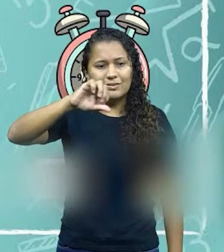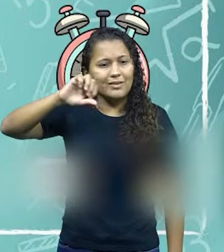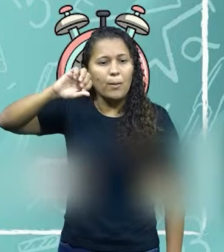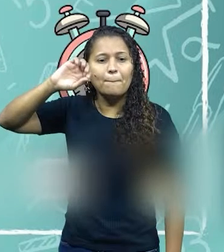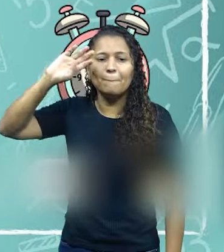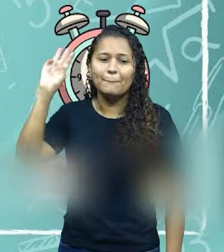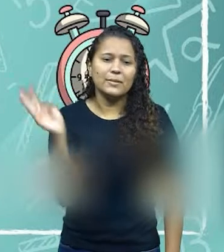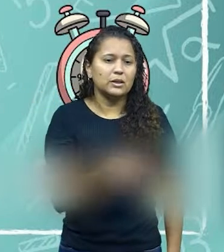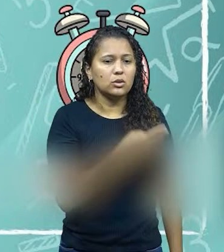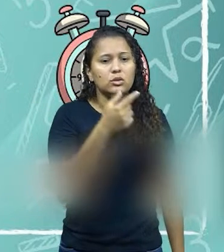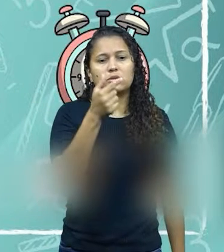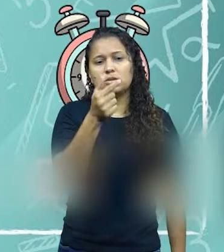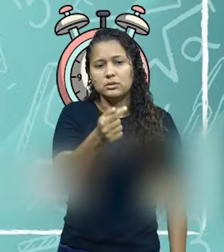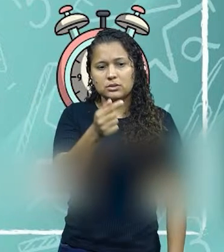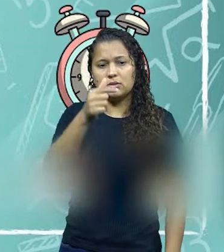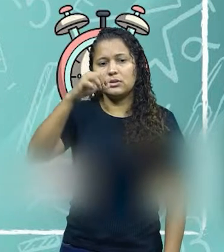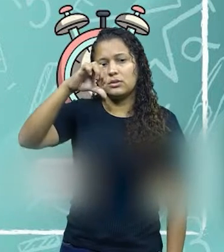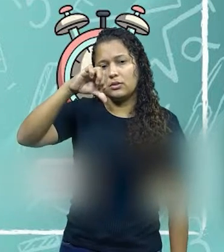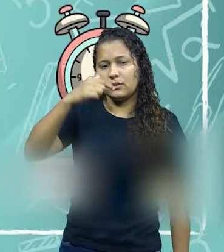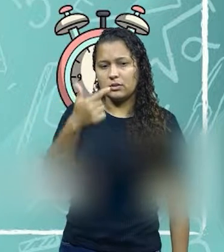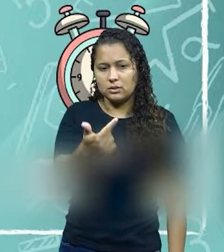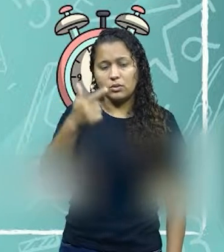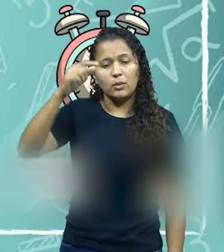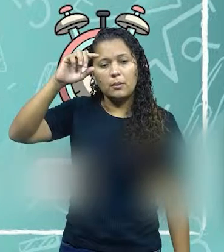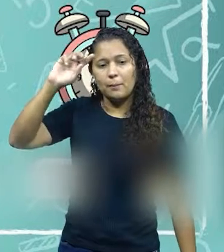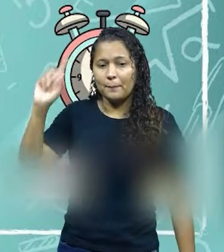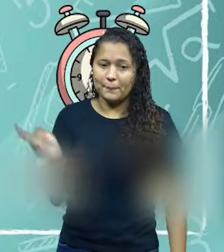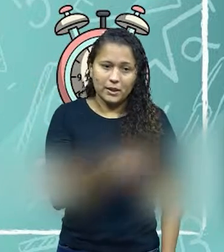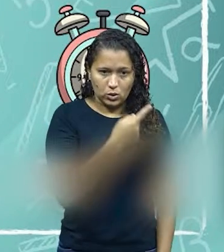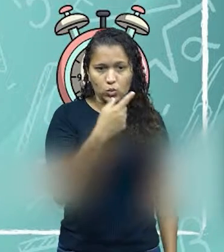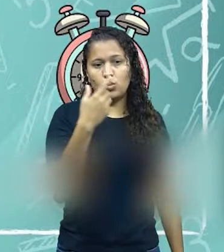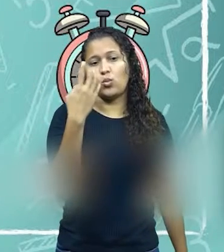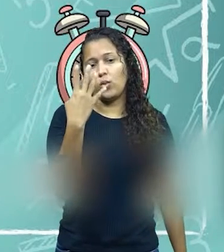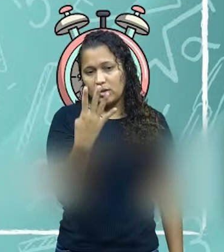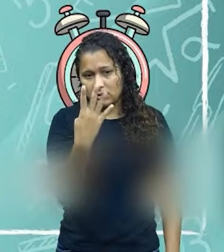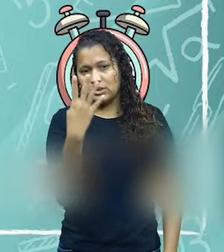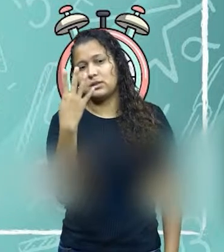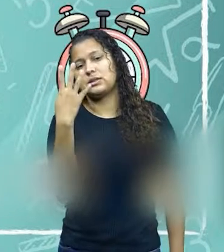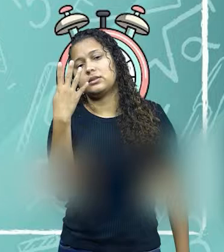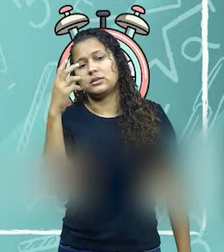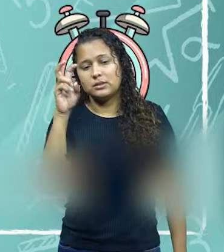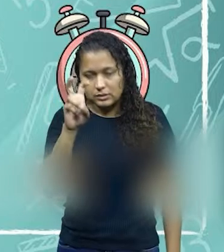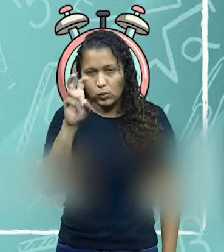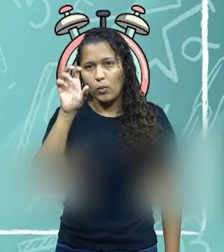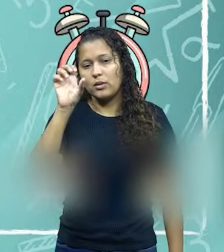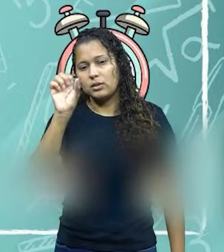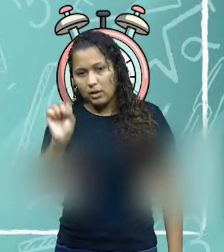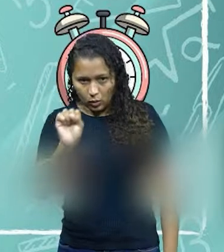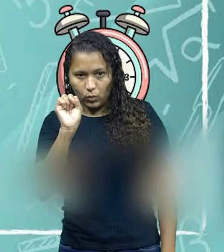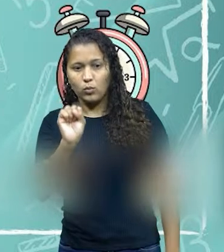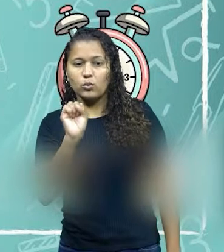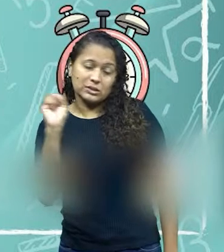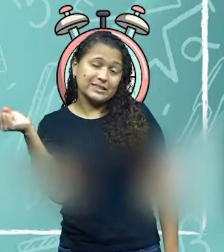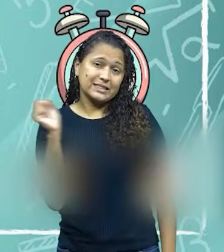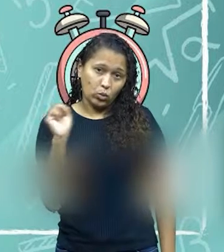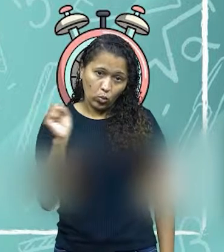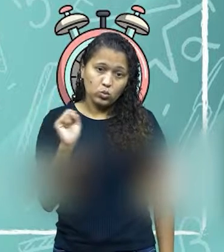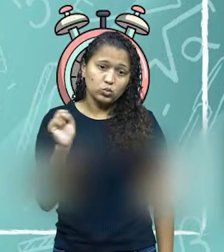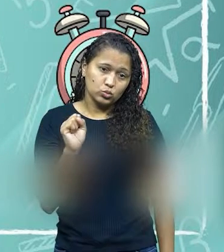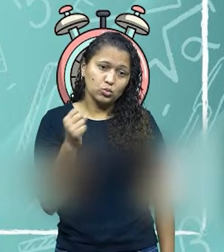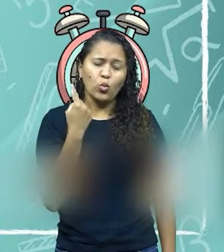299.792.458 de segundo. Então, 1 metro